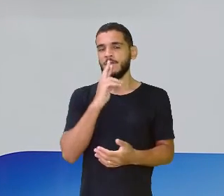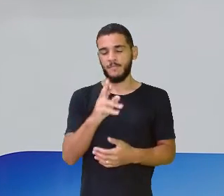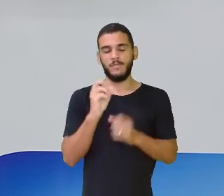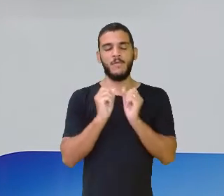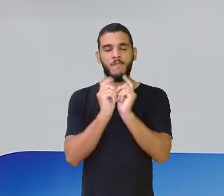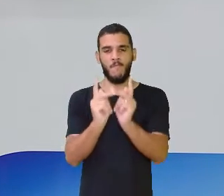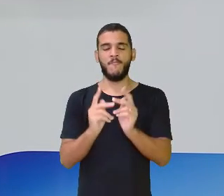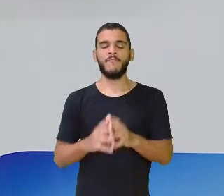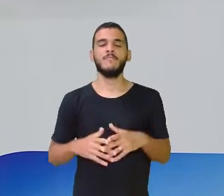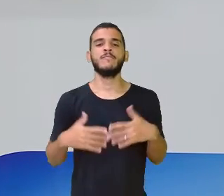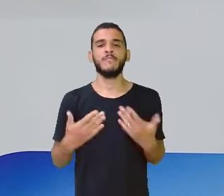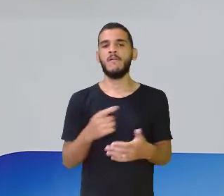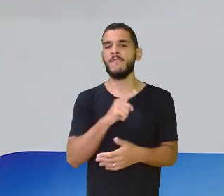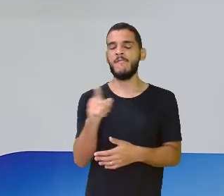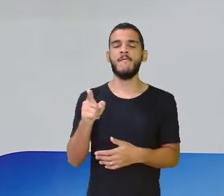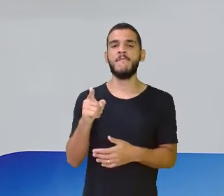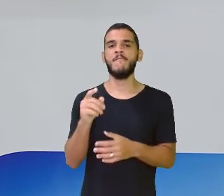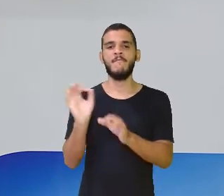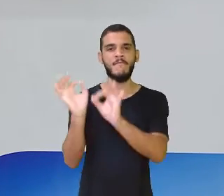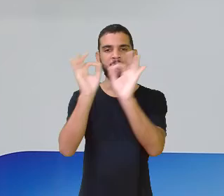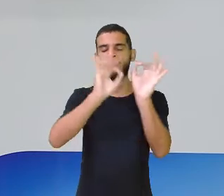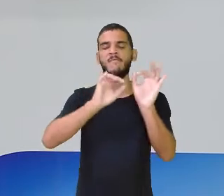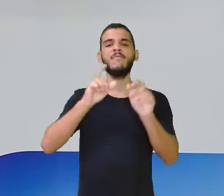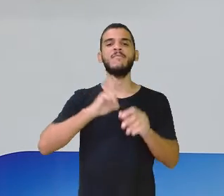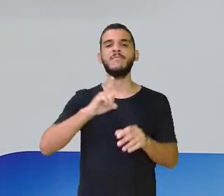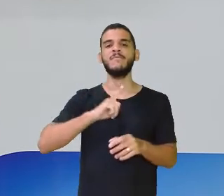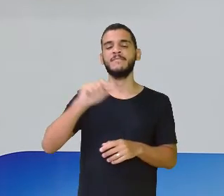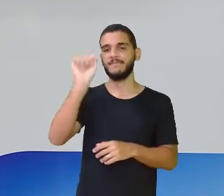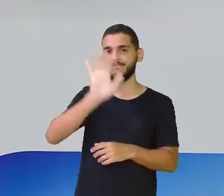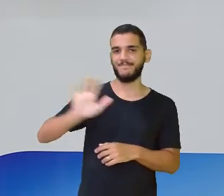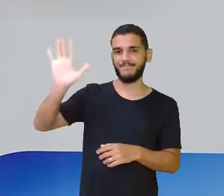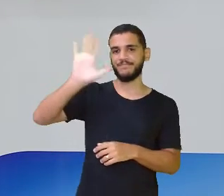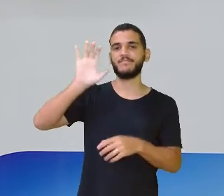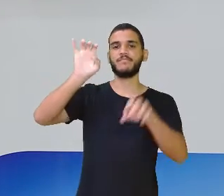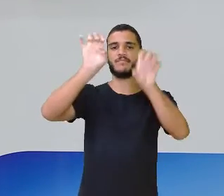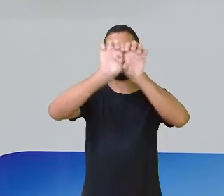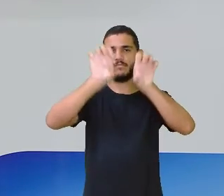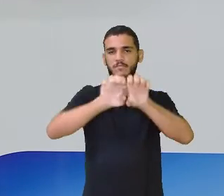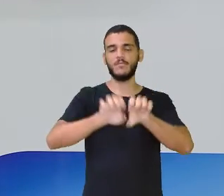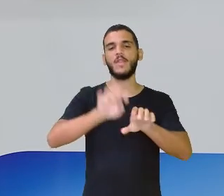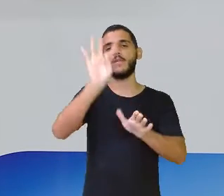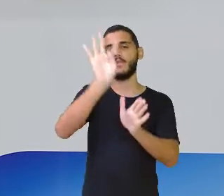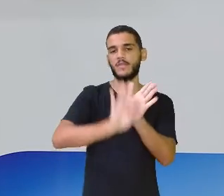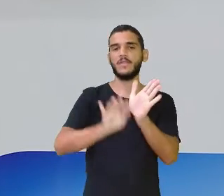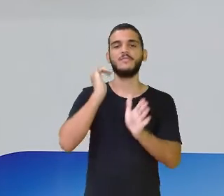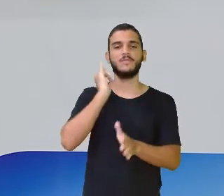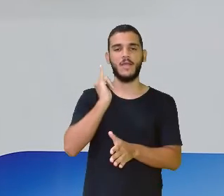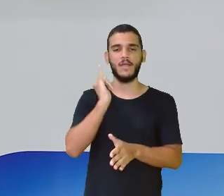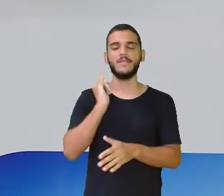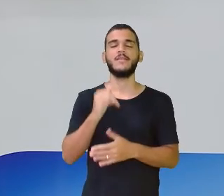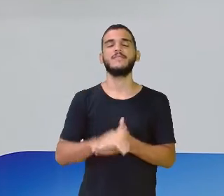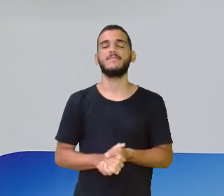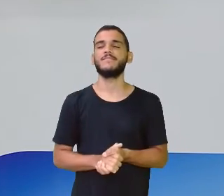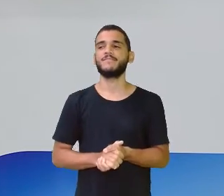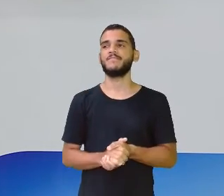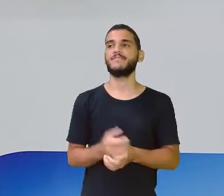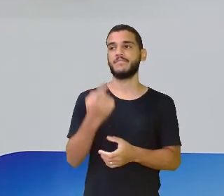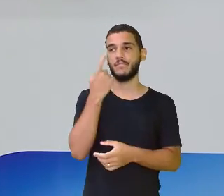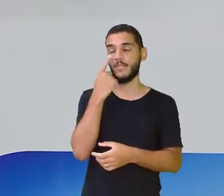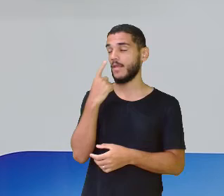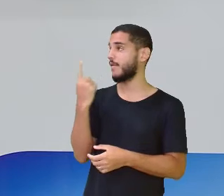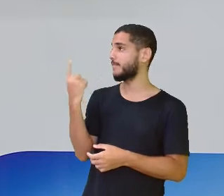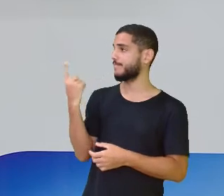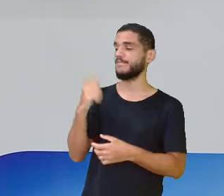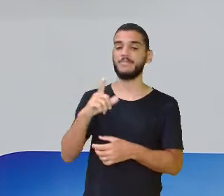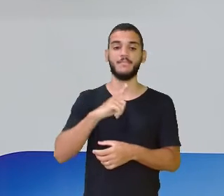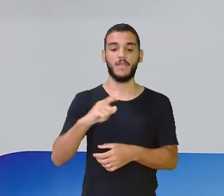sim. Aqui vocês estão vendo na tela a estrutura de um texto narrativo, que é o tipo de texto onde o conto se enquadra. Então, ó, nós